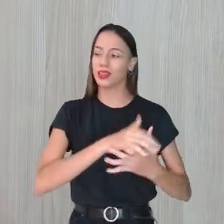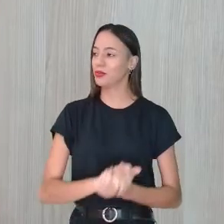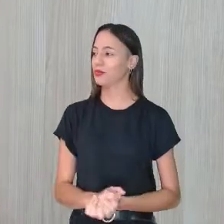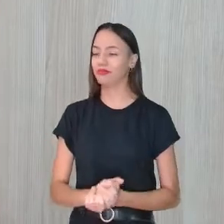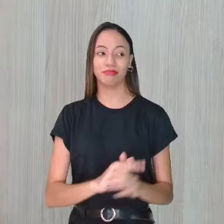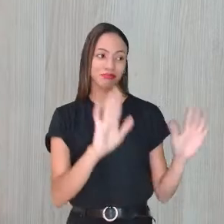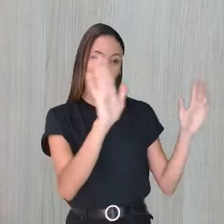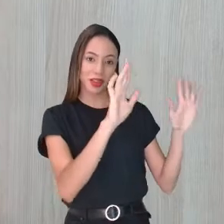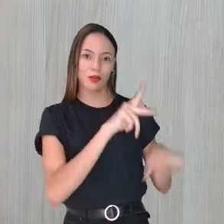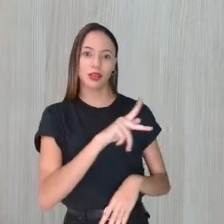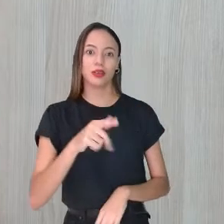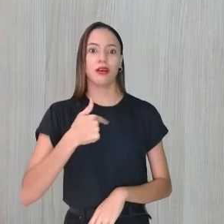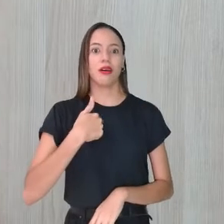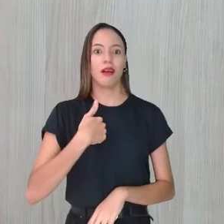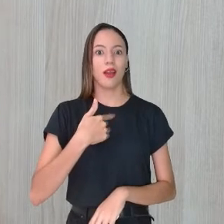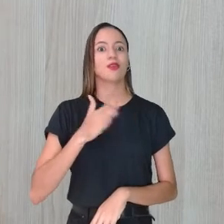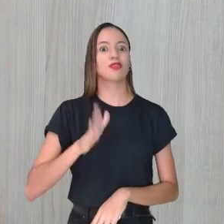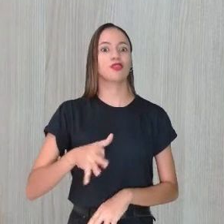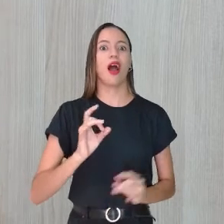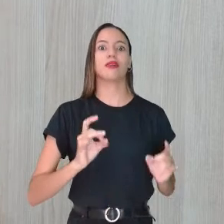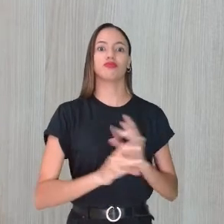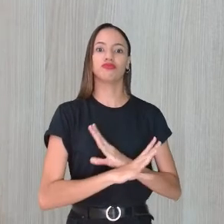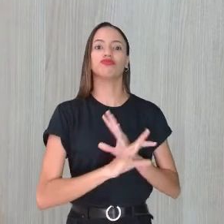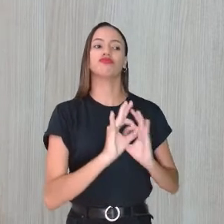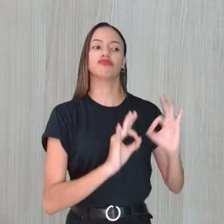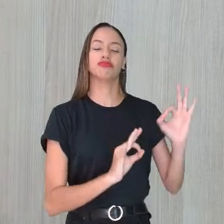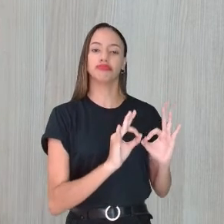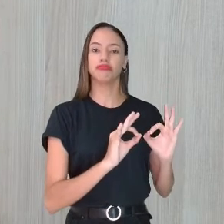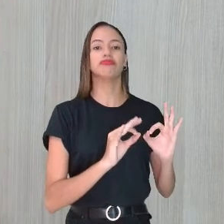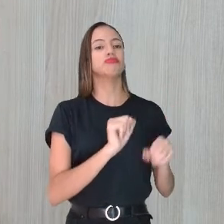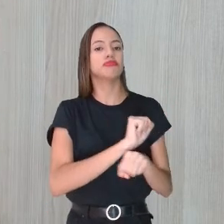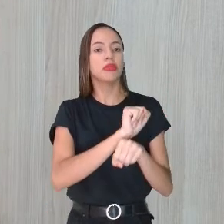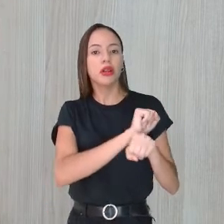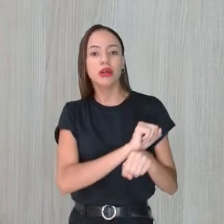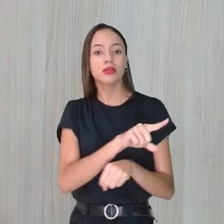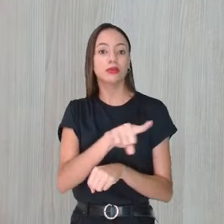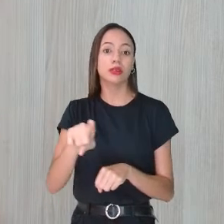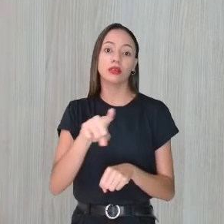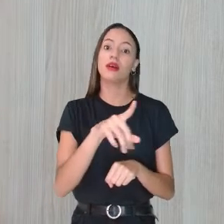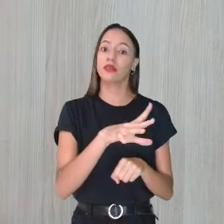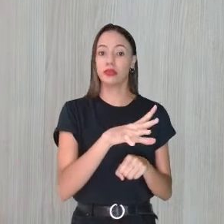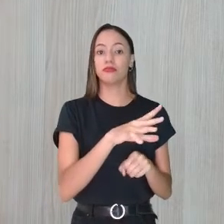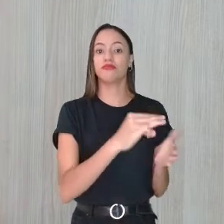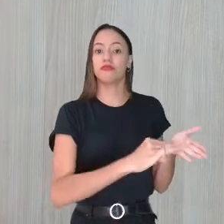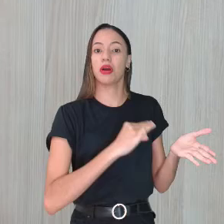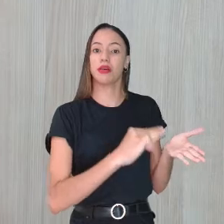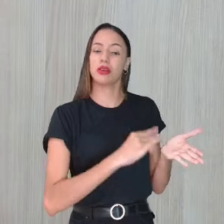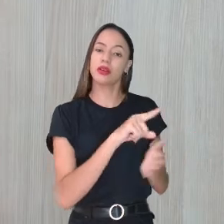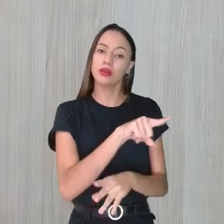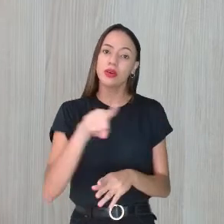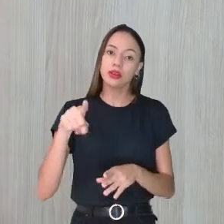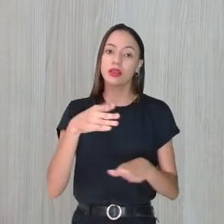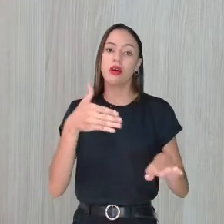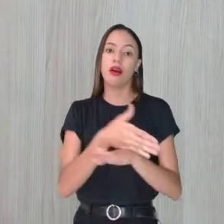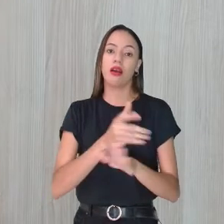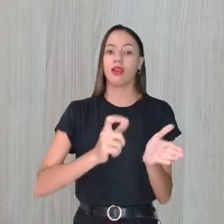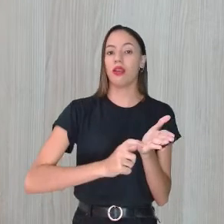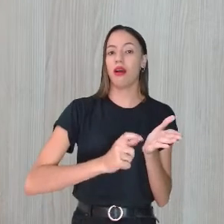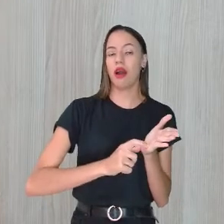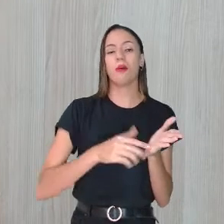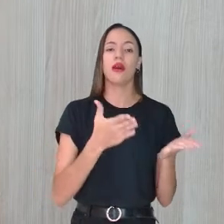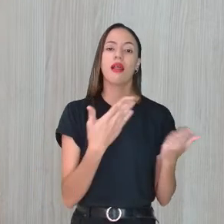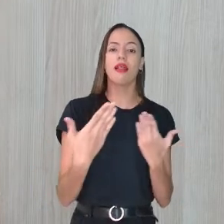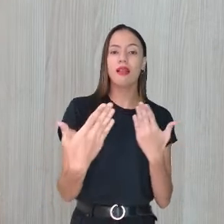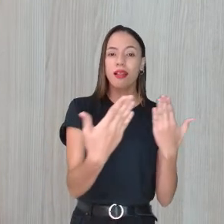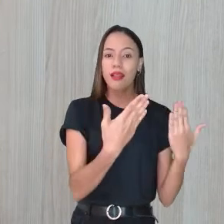Adriana, já estou aqui a postos, esperando todo mundo aqui mandar as suas mensagens no app. Então, se conecte no app para conversar com a